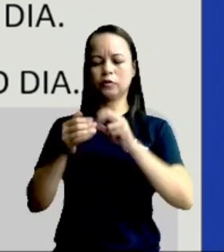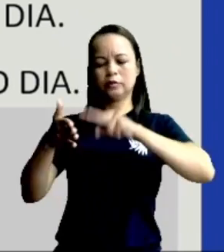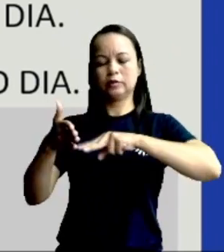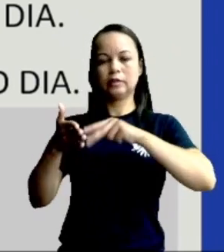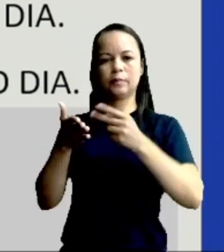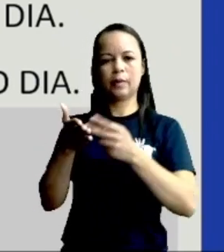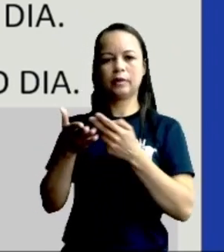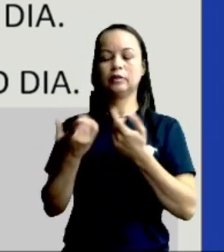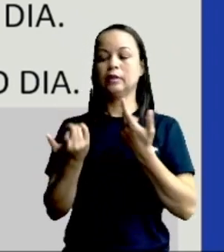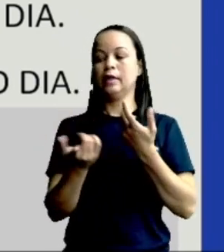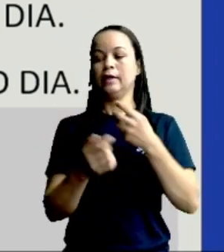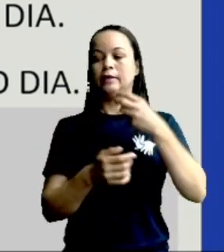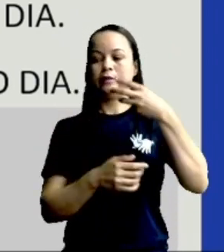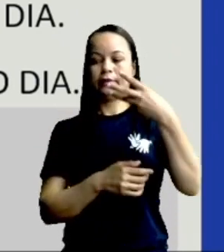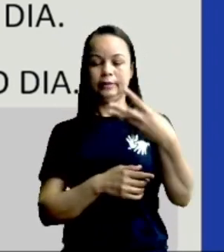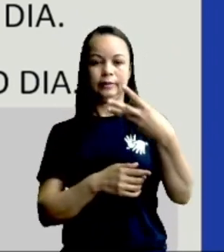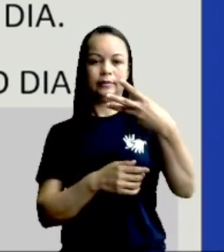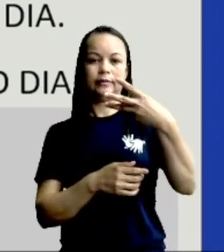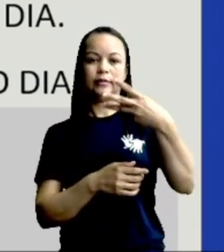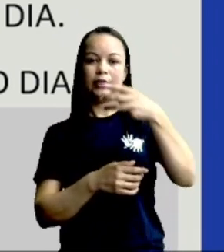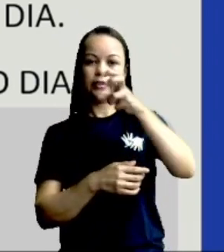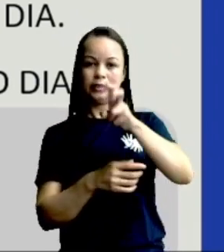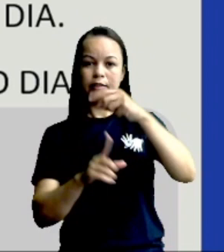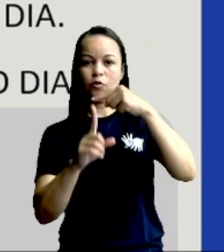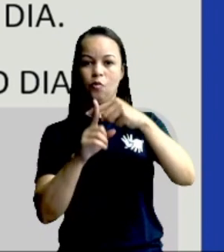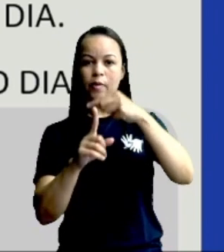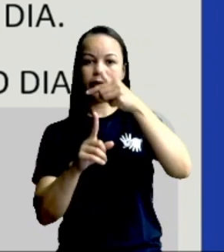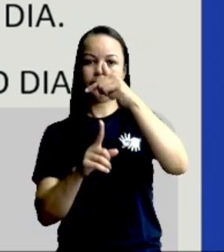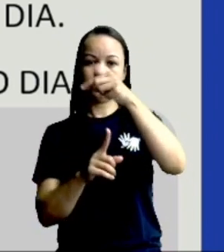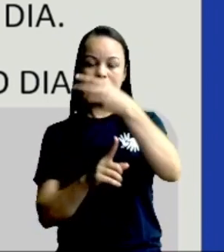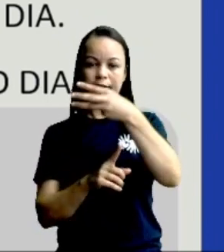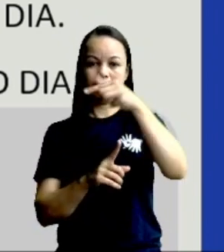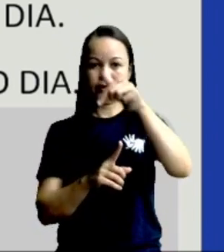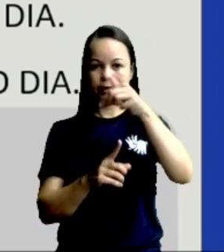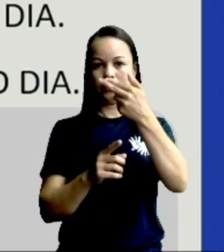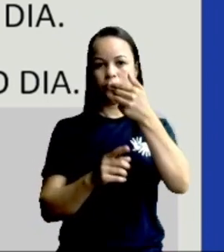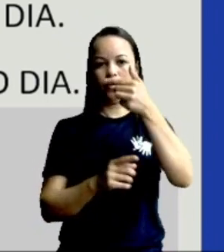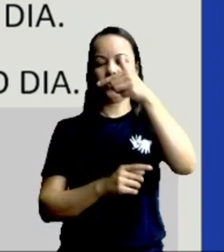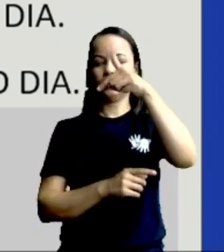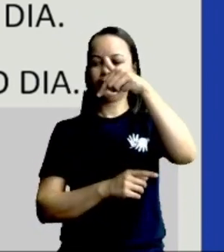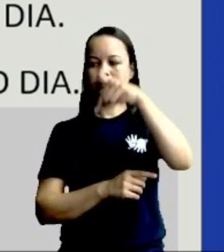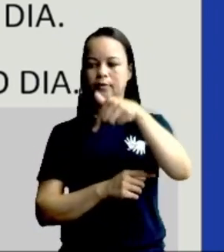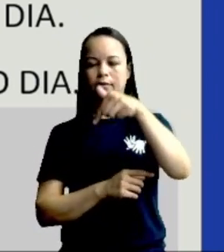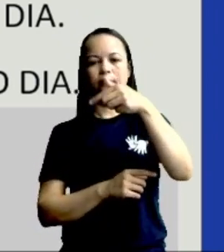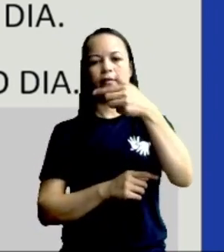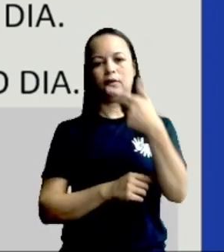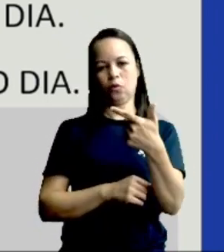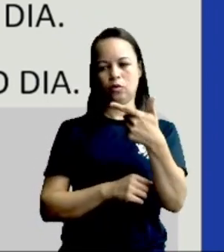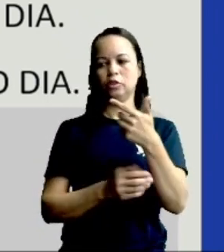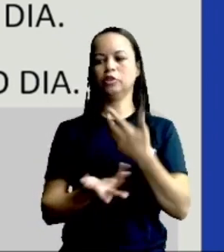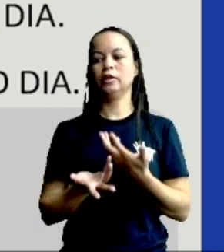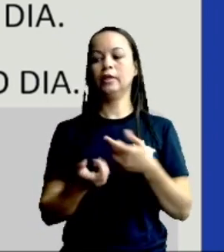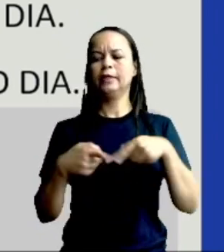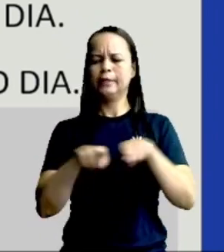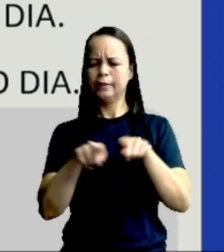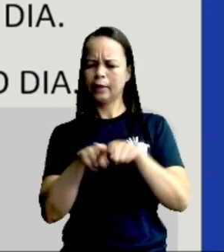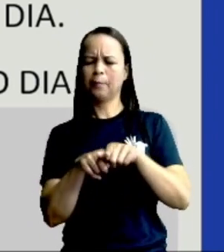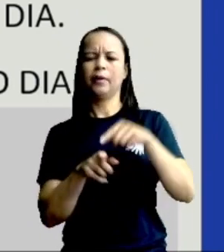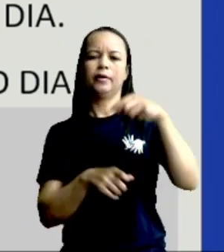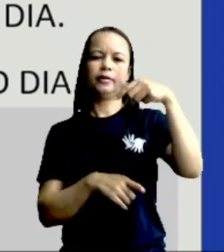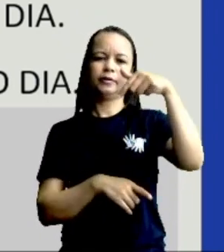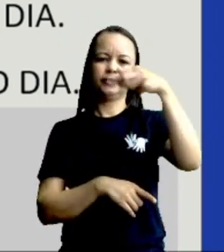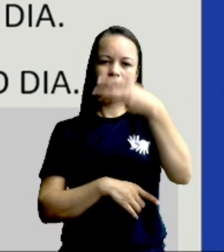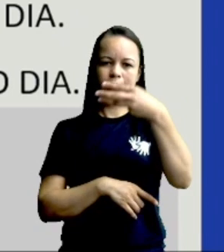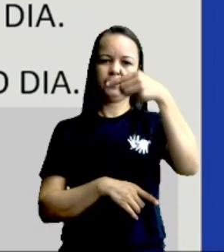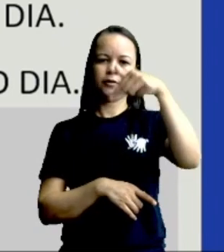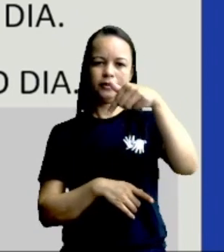e 37 mais 35, 72, tá? E aí, ficou aí a relação, né, da gente ver essa